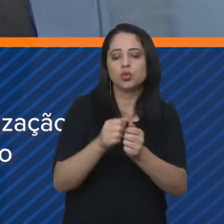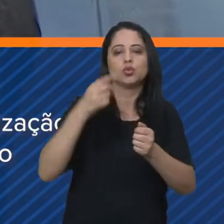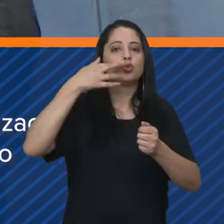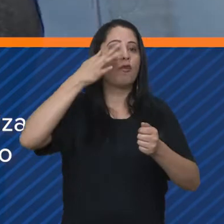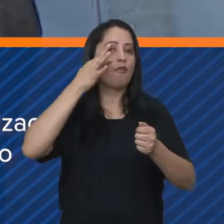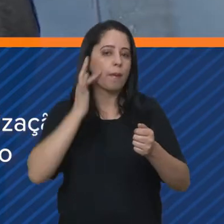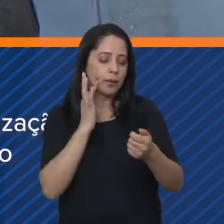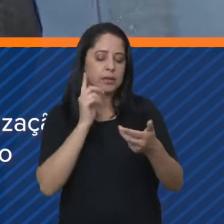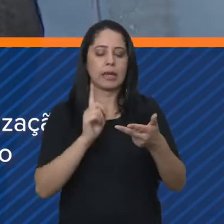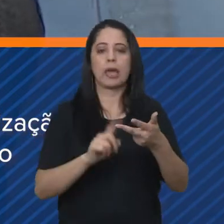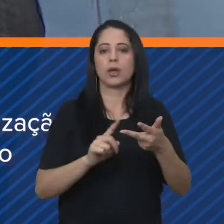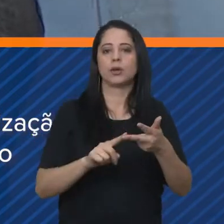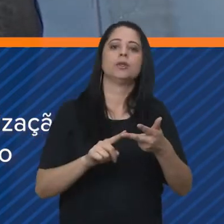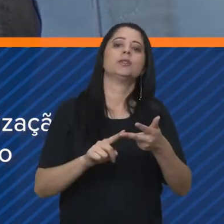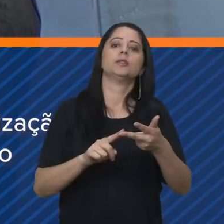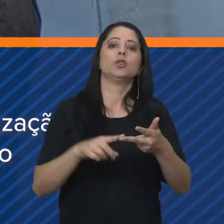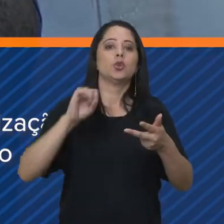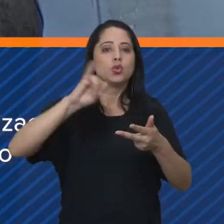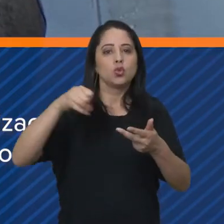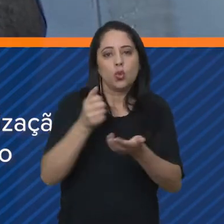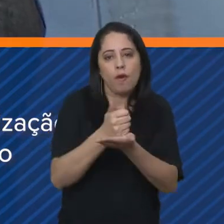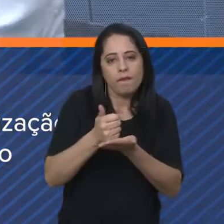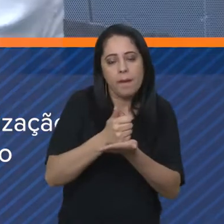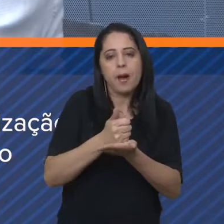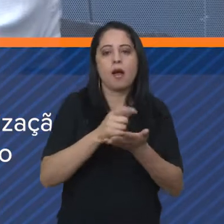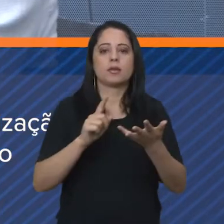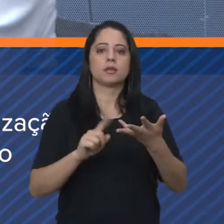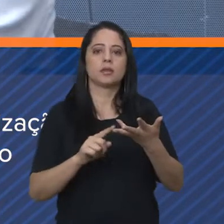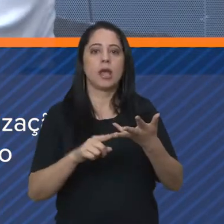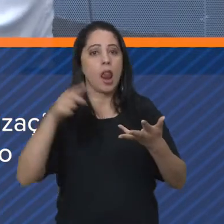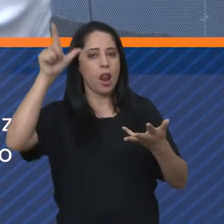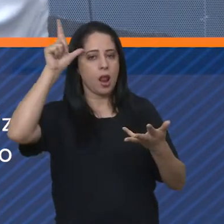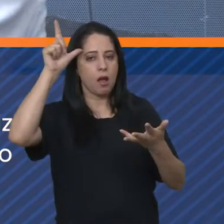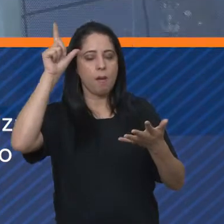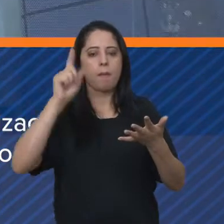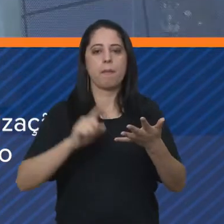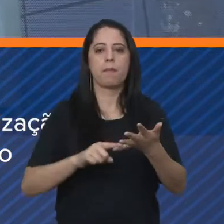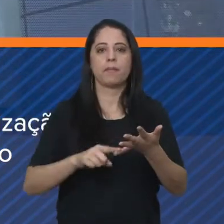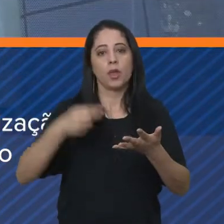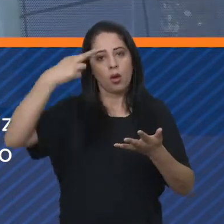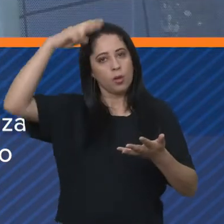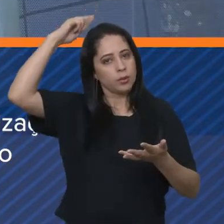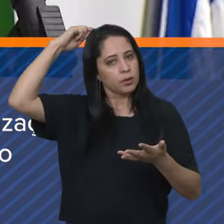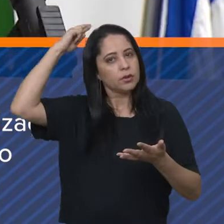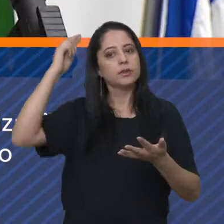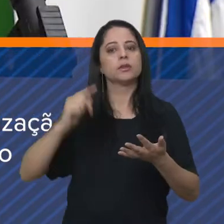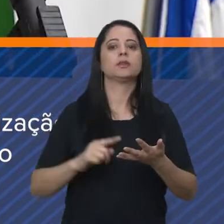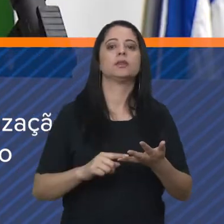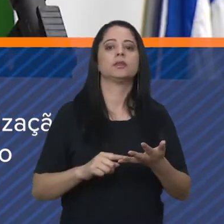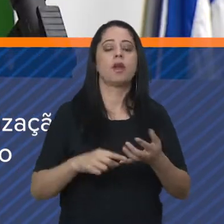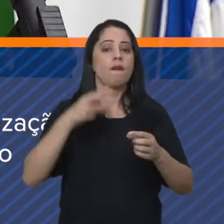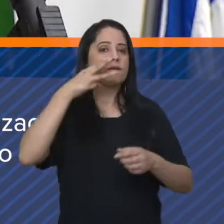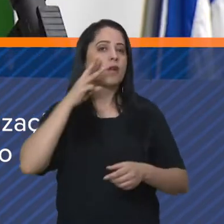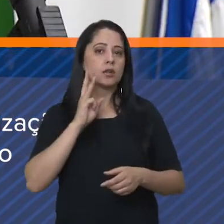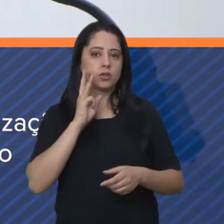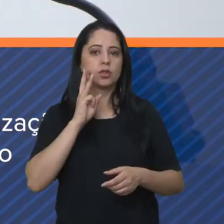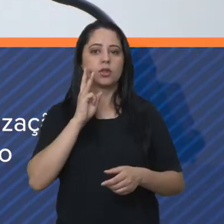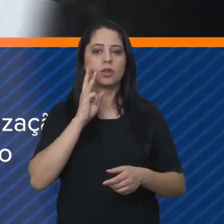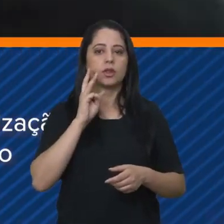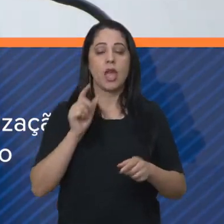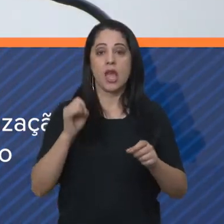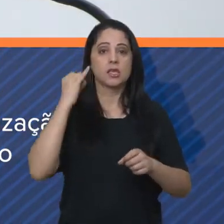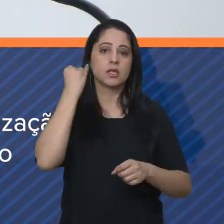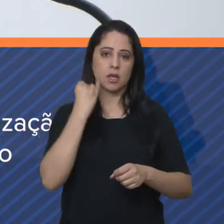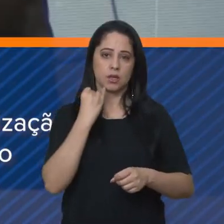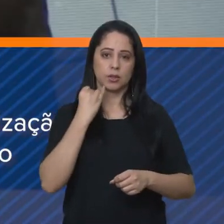em parceria com os parlamentares Fabião Zagueiro, Júnior da Farmácia, Lino Bispo, Robertinho da Padaria,